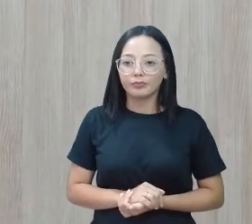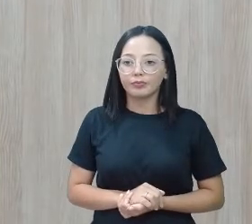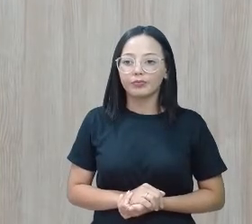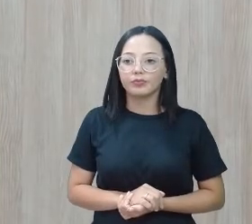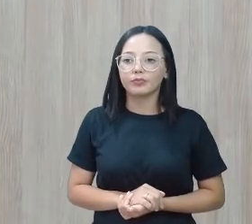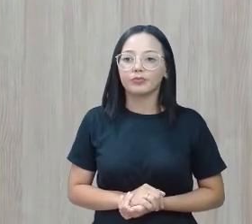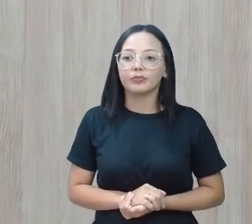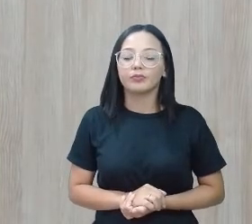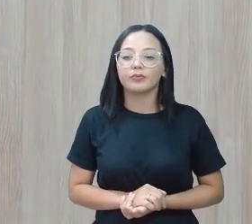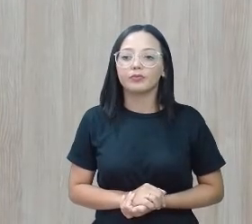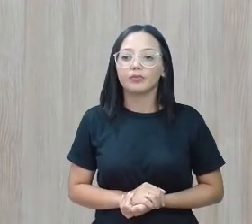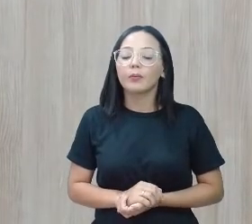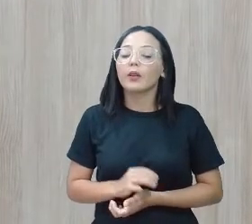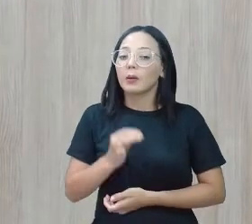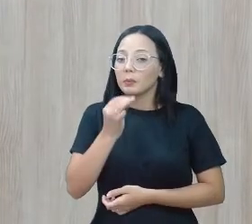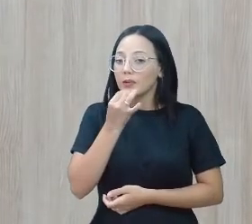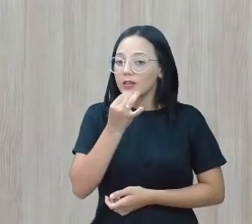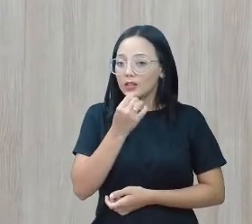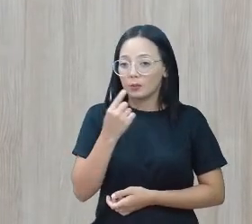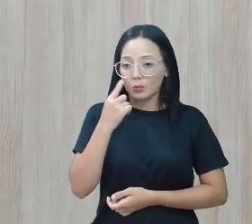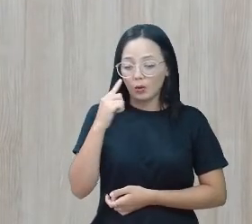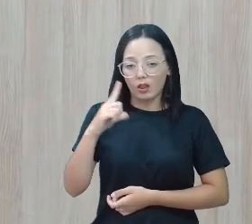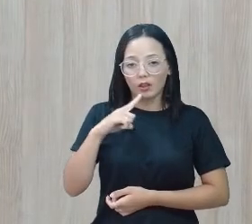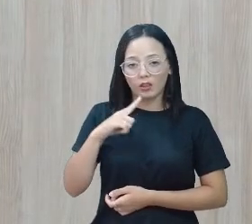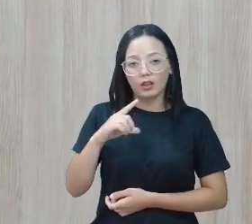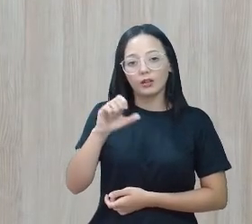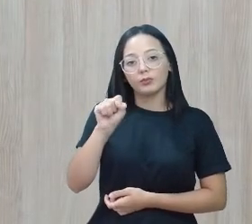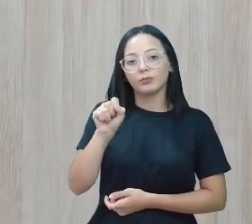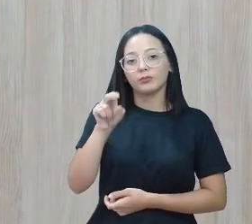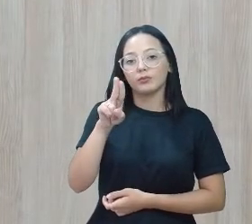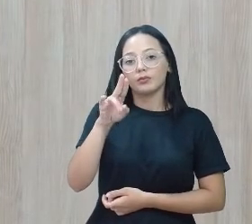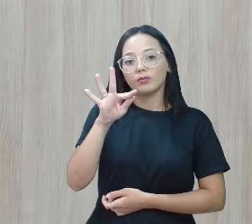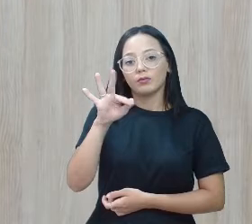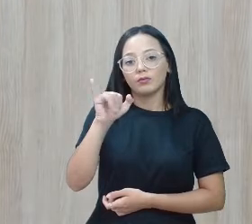Então, nós temos aqui, né, nos sufixos